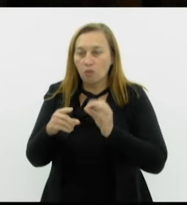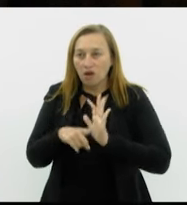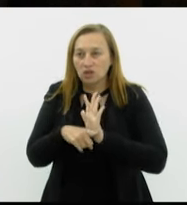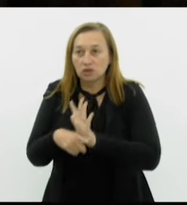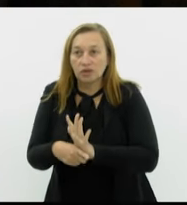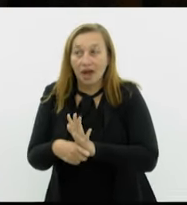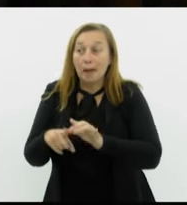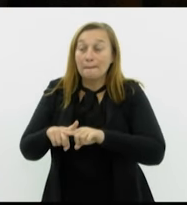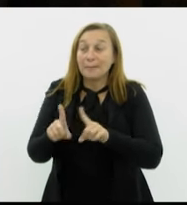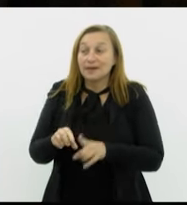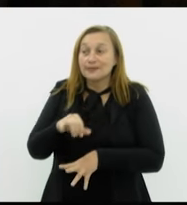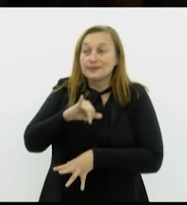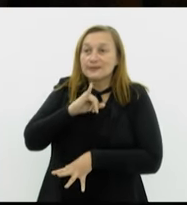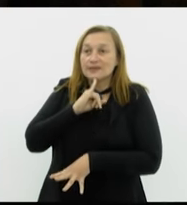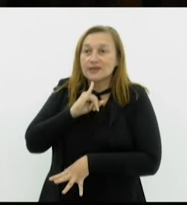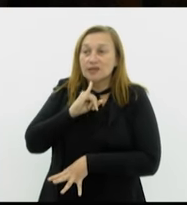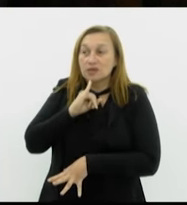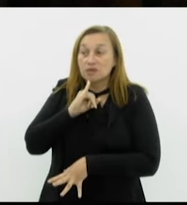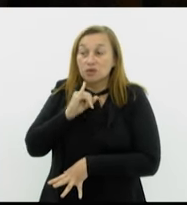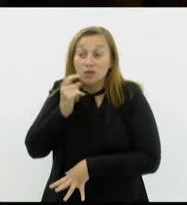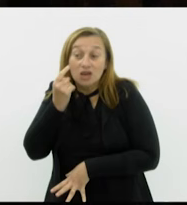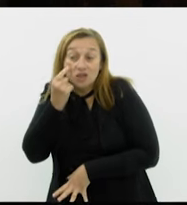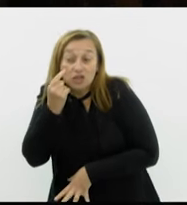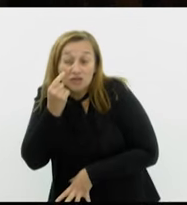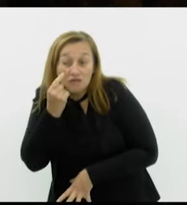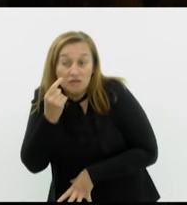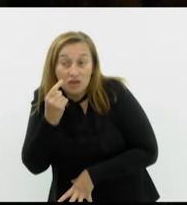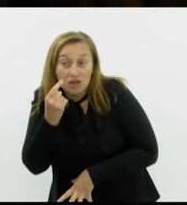Infelizmente, essa luz que a gente vê no fim do túnel é um trem,